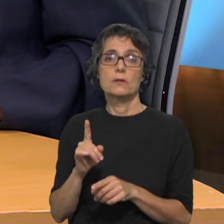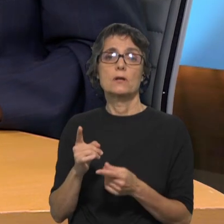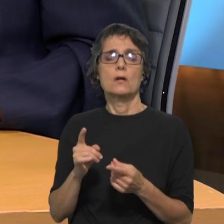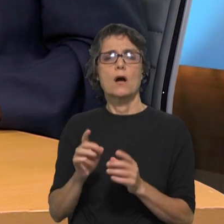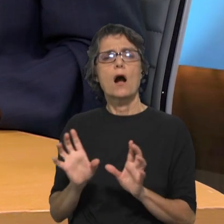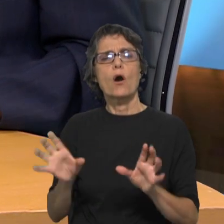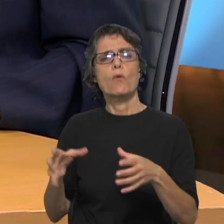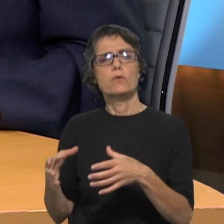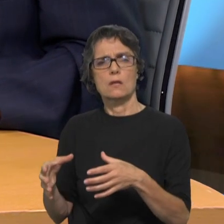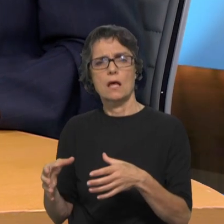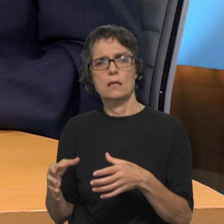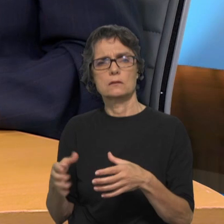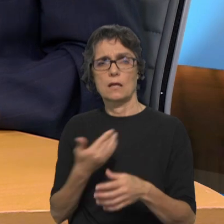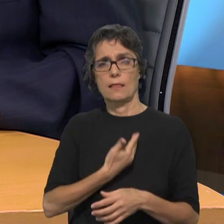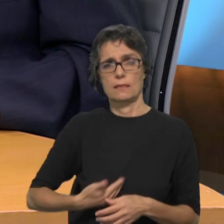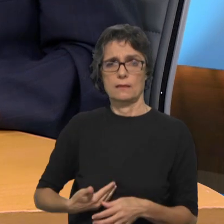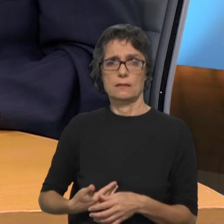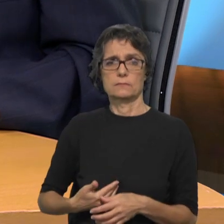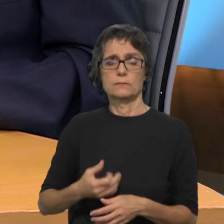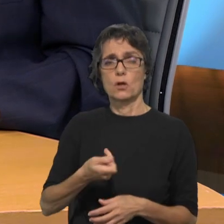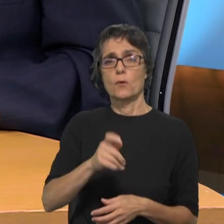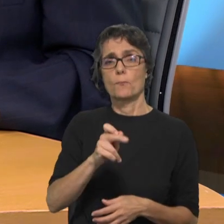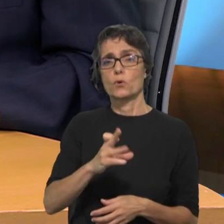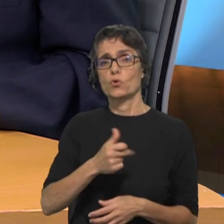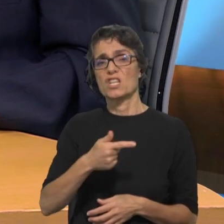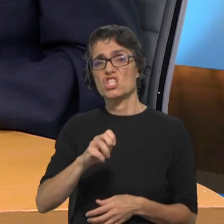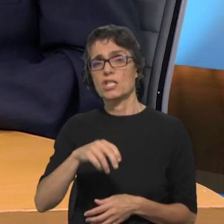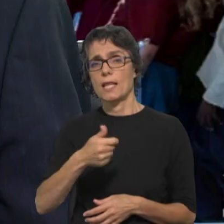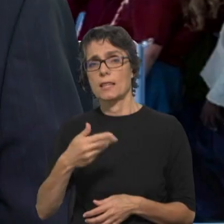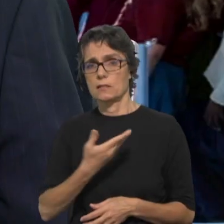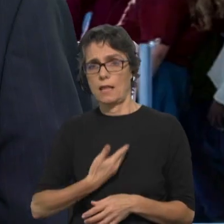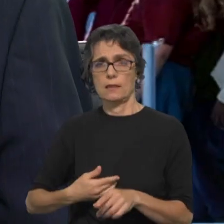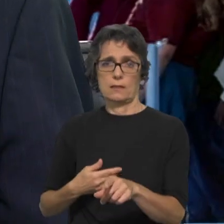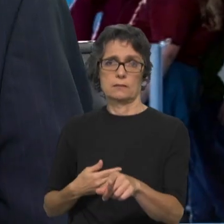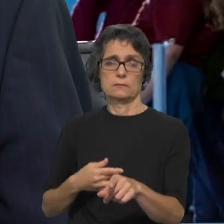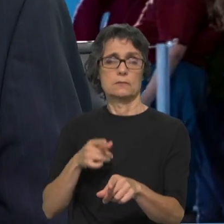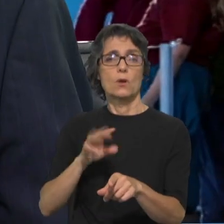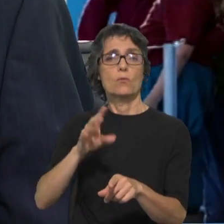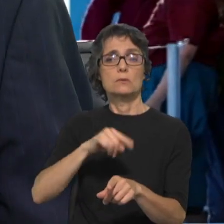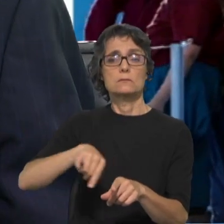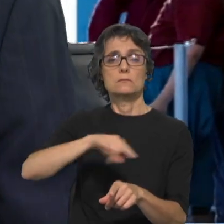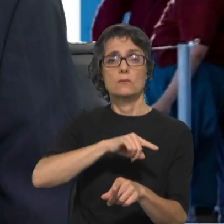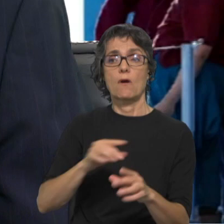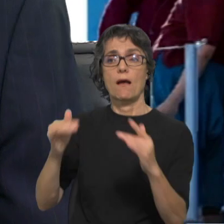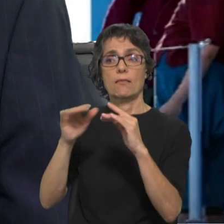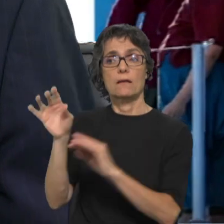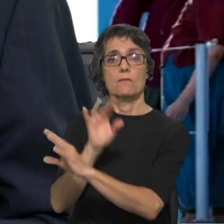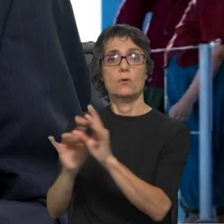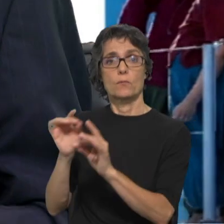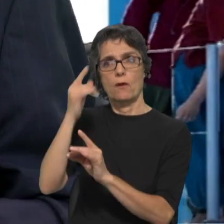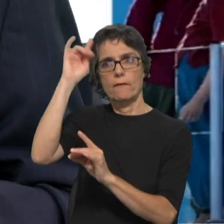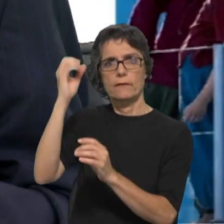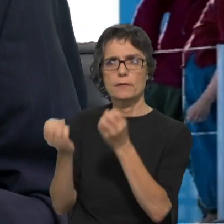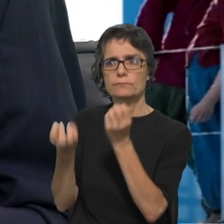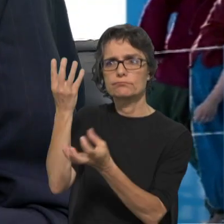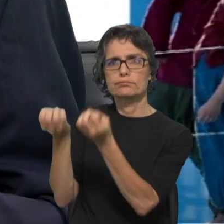protestantes, o que não tinha acontecido precisamente no século XVI e XVII, quando, pela Europa toda, começaram a pulular estas ideias. Não quer